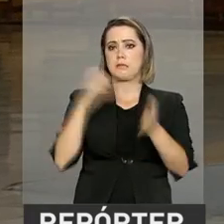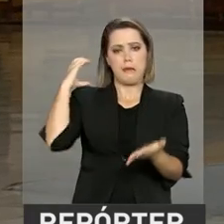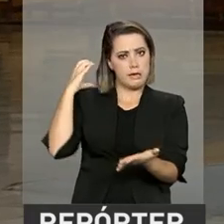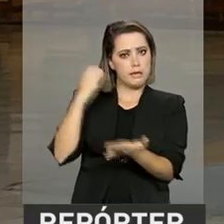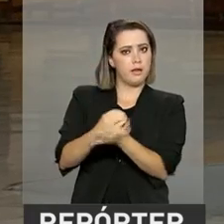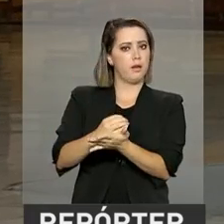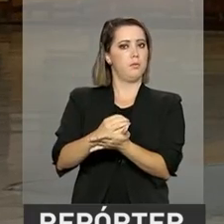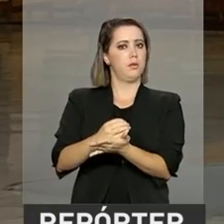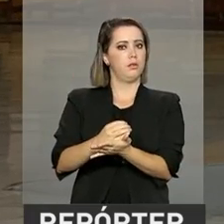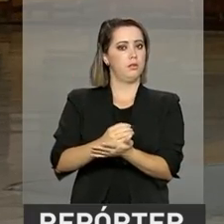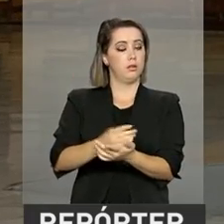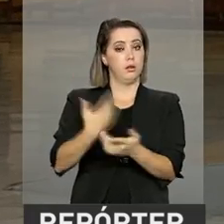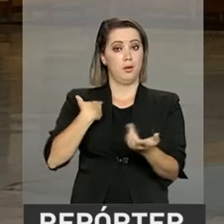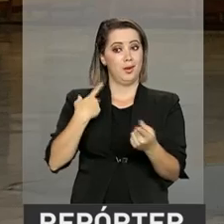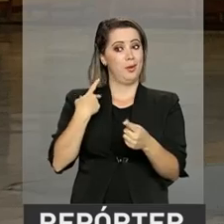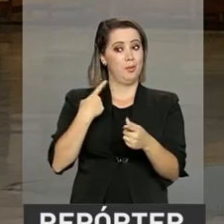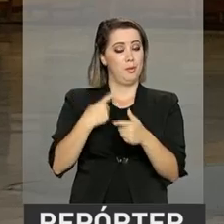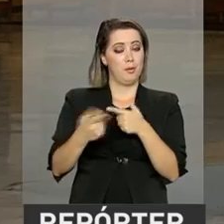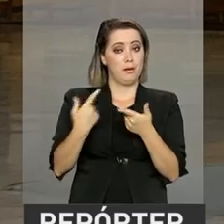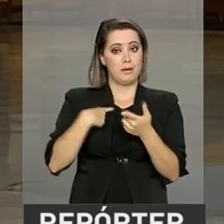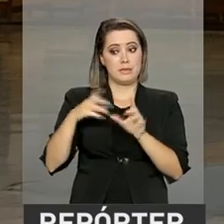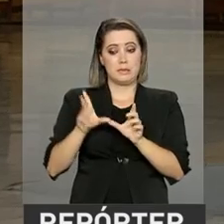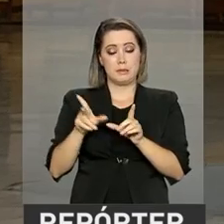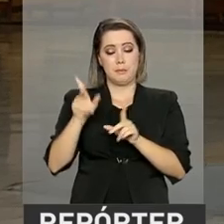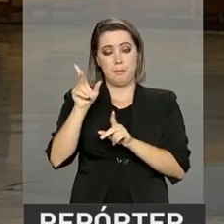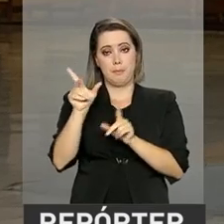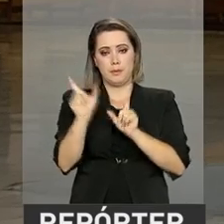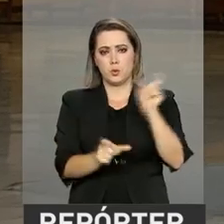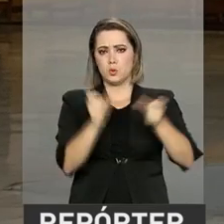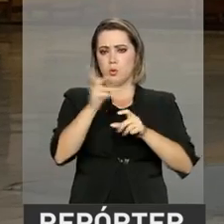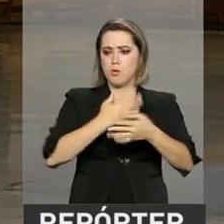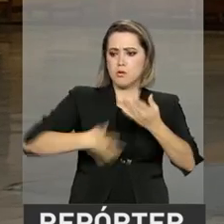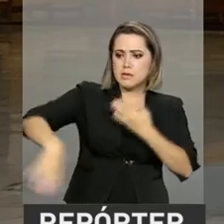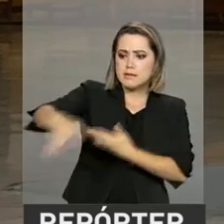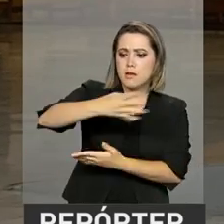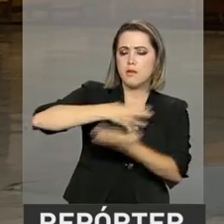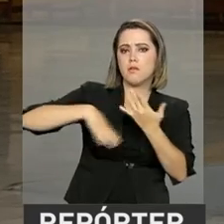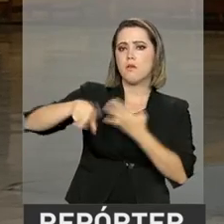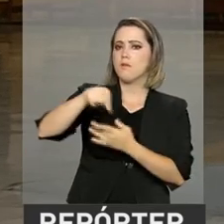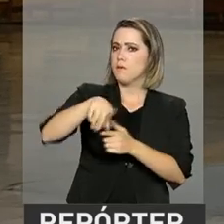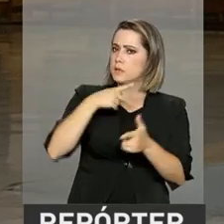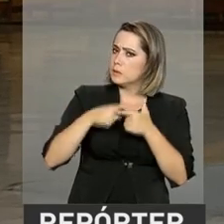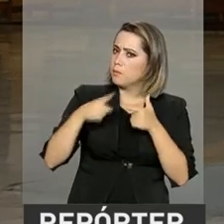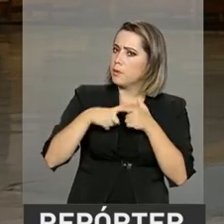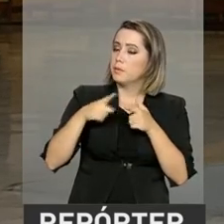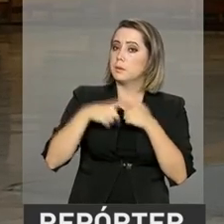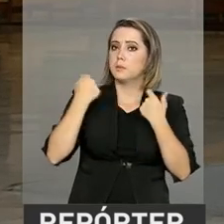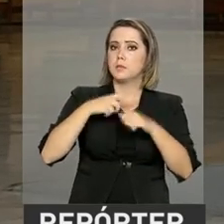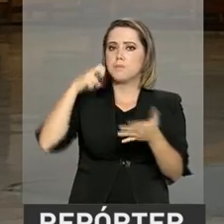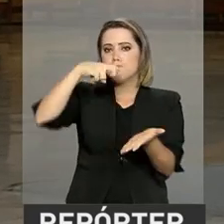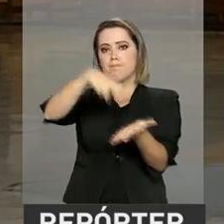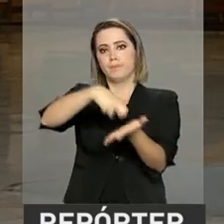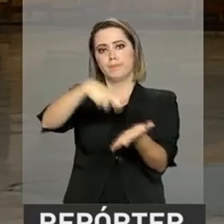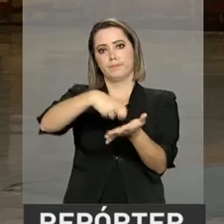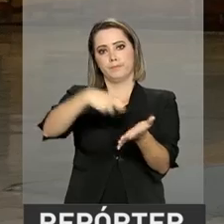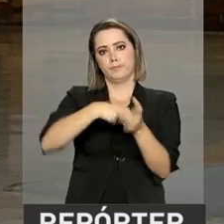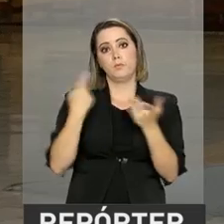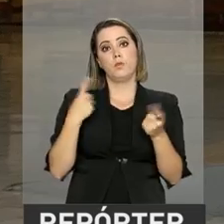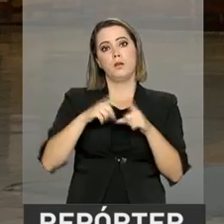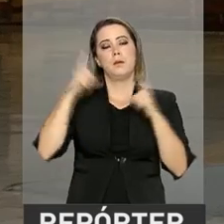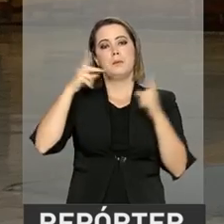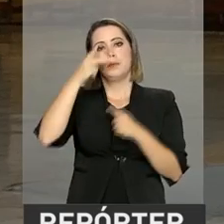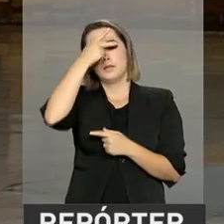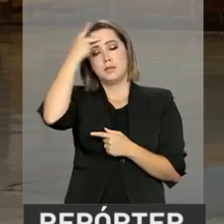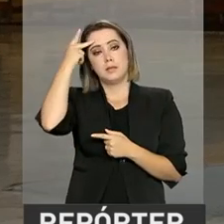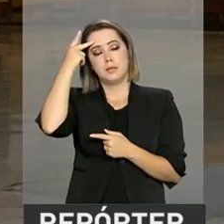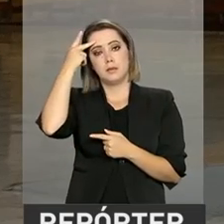brasileira e que os ouvidos devem ser punidos com todo o Rigor mas informou ainda que decidiu cancelar os